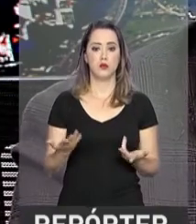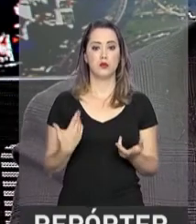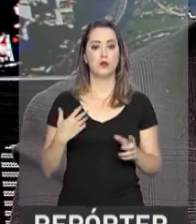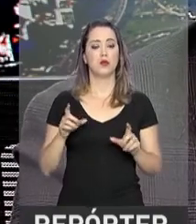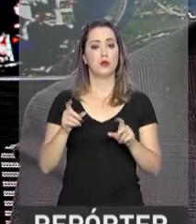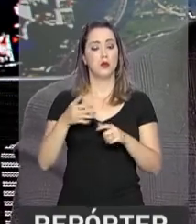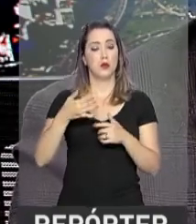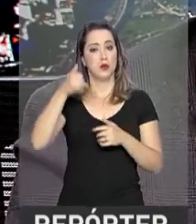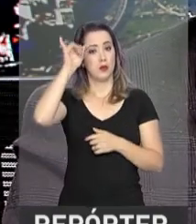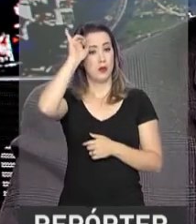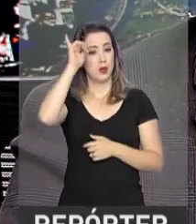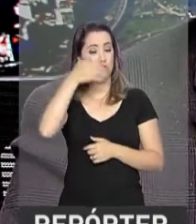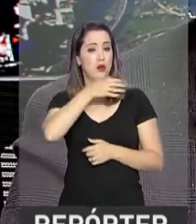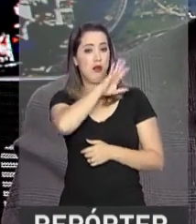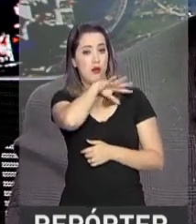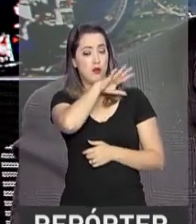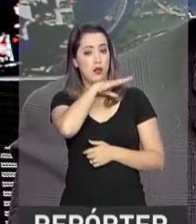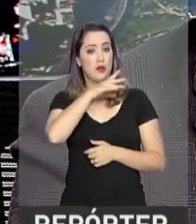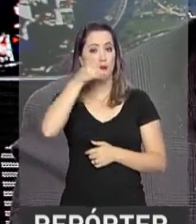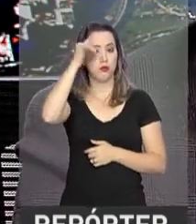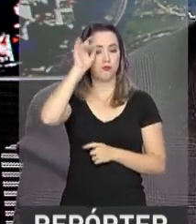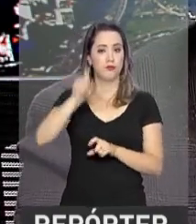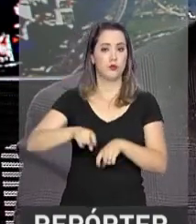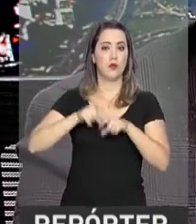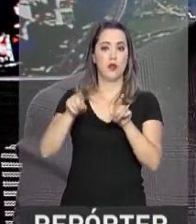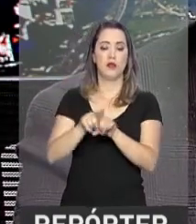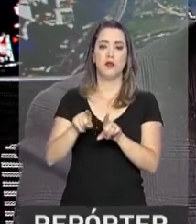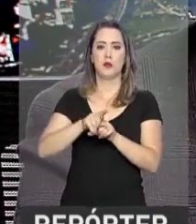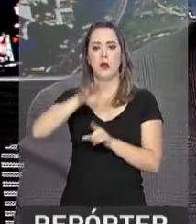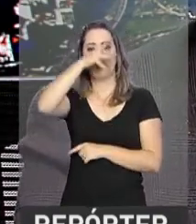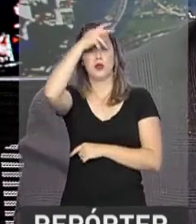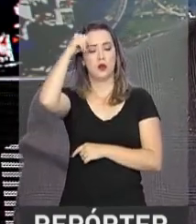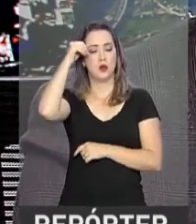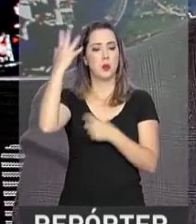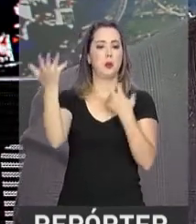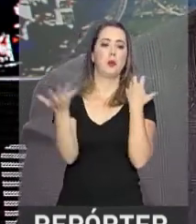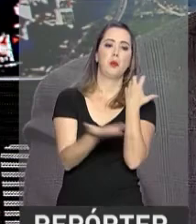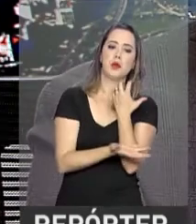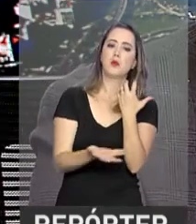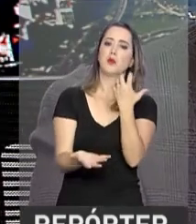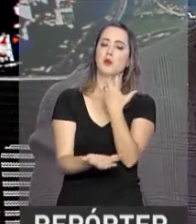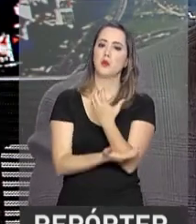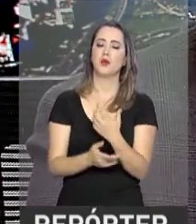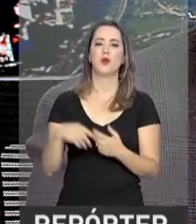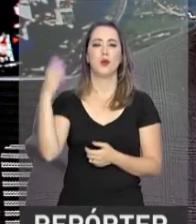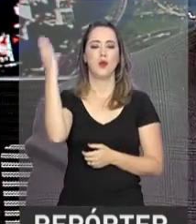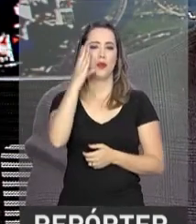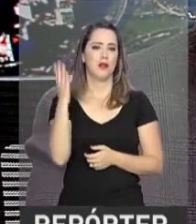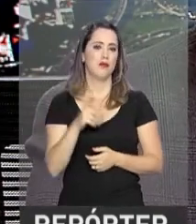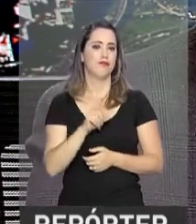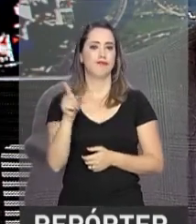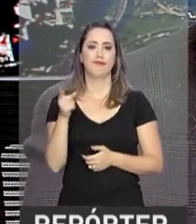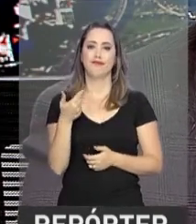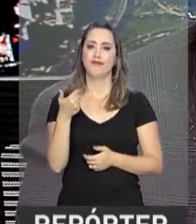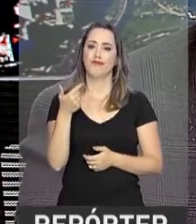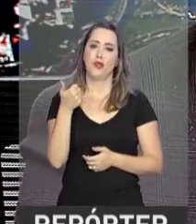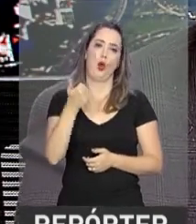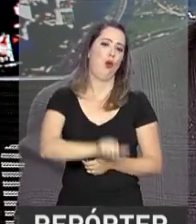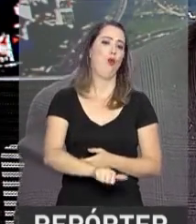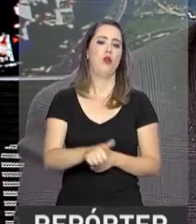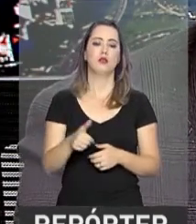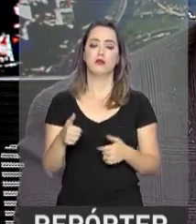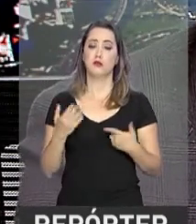pecuária mas quando nós desmatamos também amazônia nós afetamos a imagem do brasil lá fora e essa